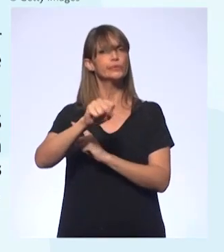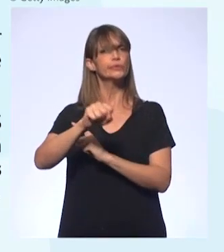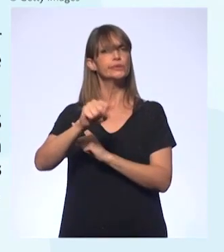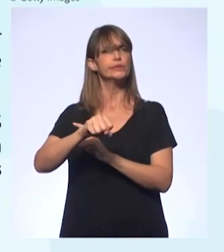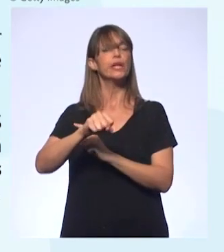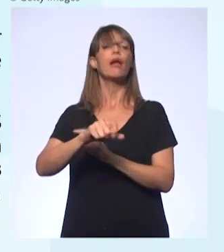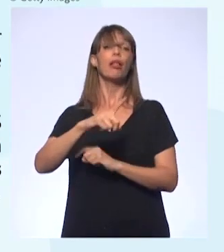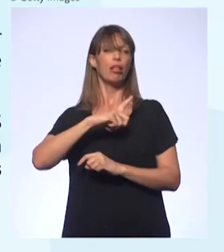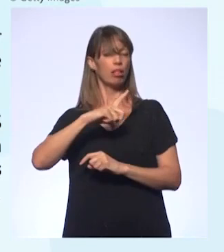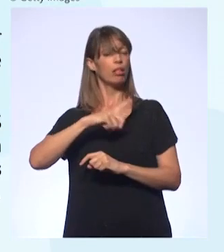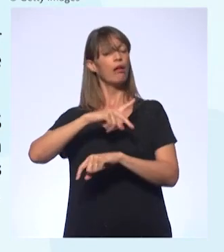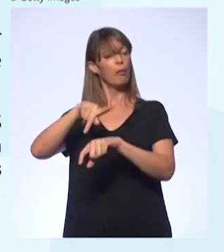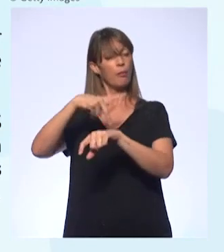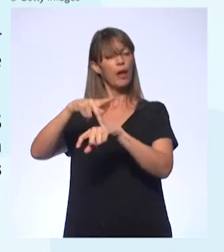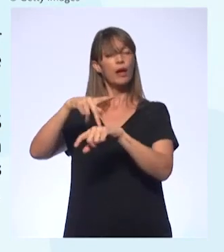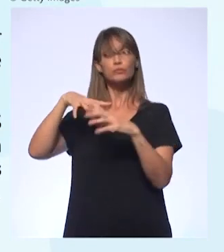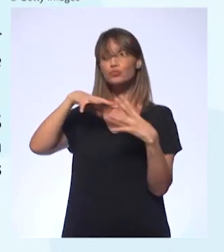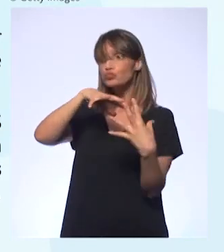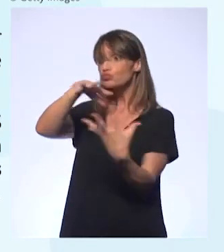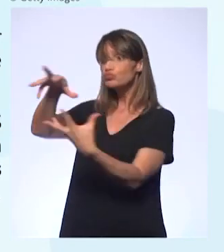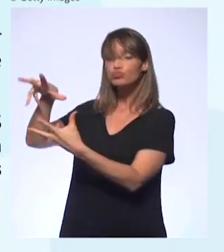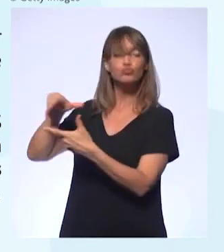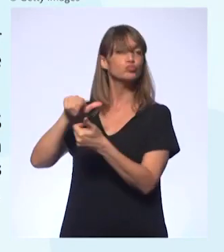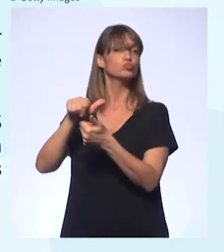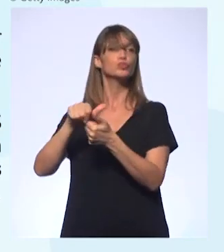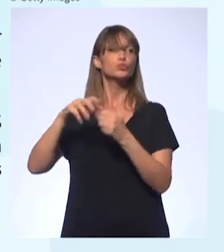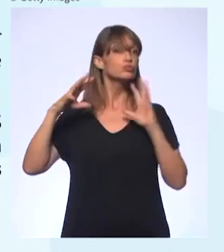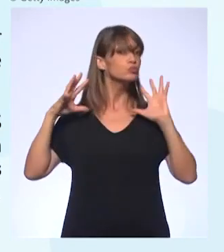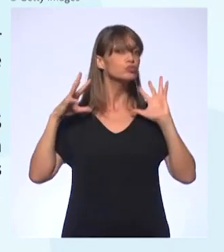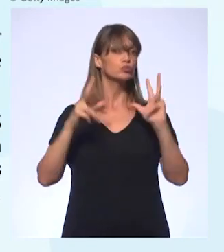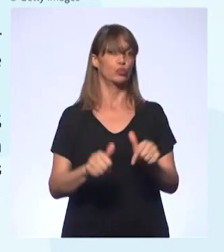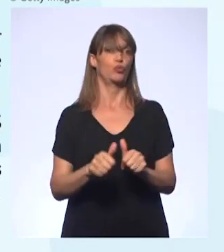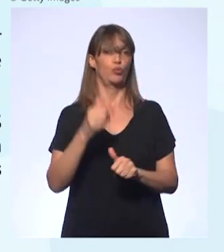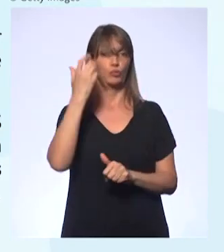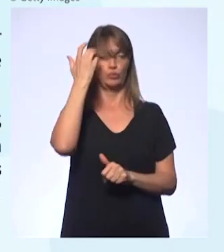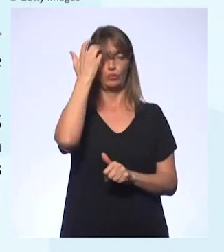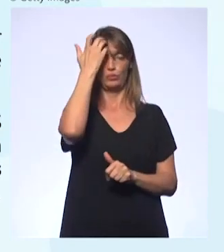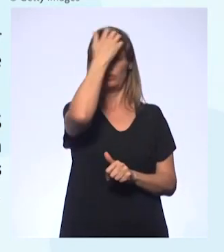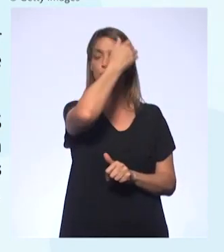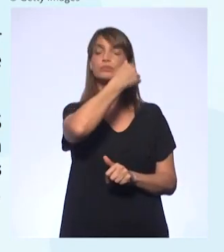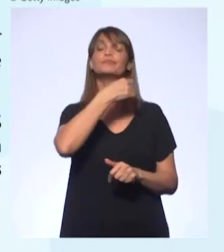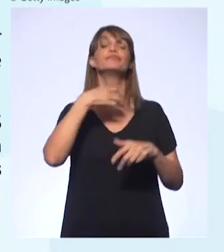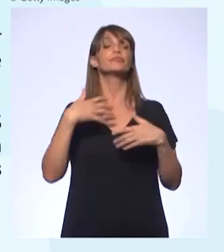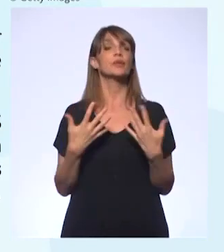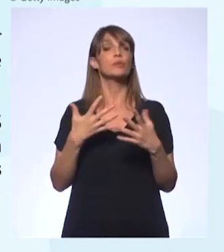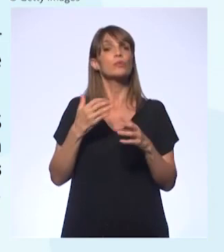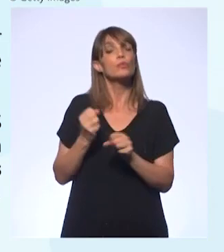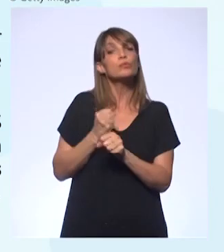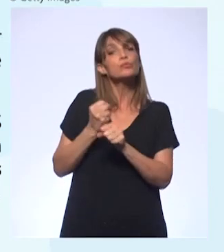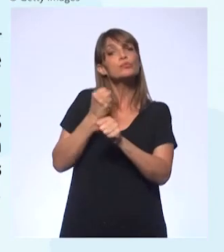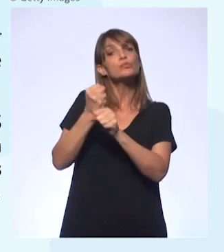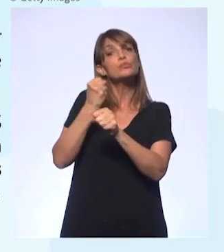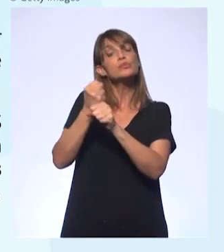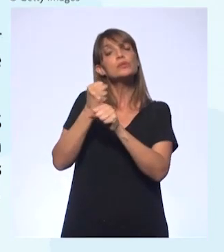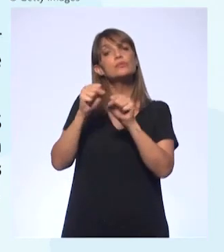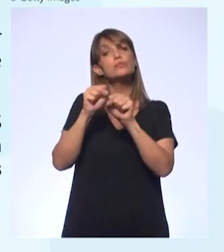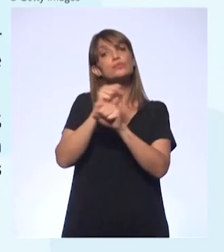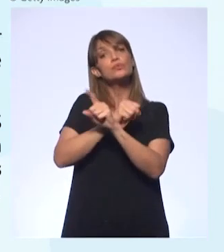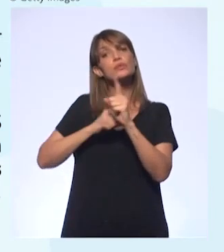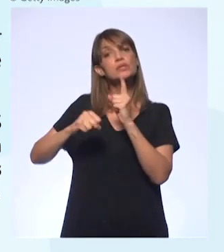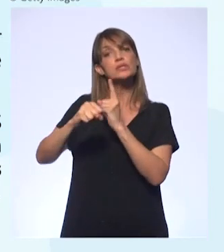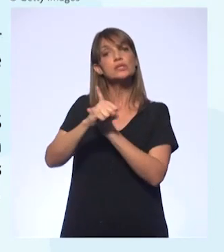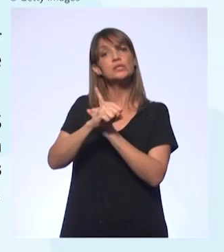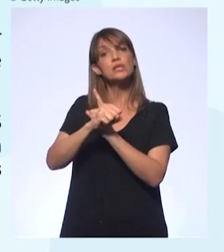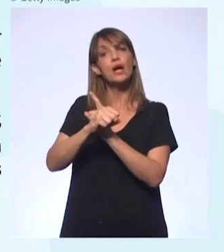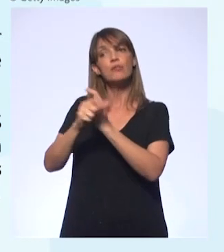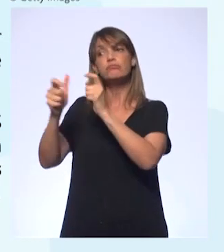do mundo. E ela é resultado das construções sociais, pois caracterizam um lugar